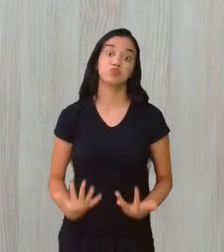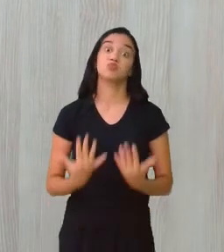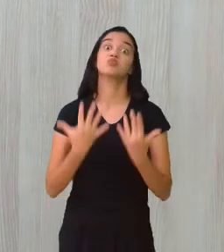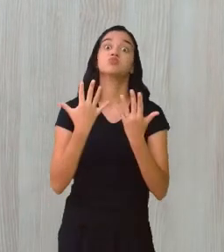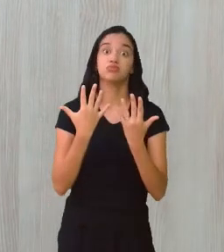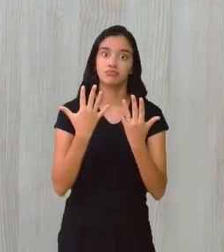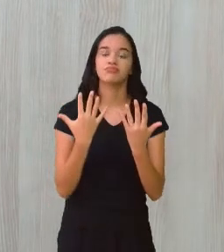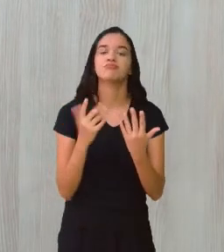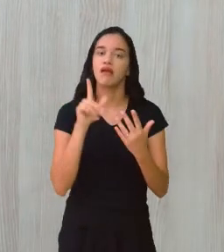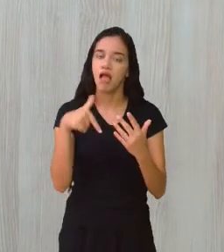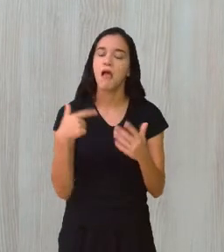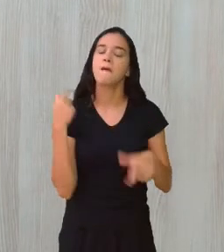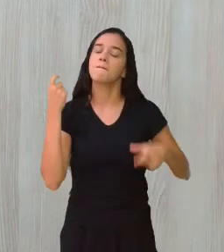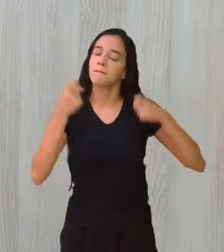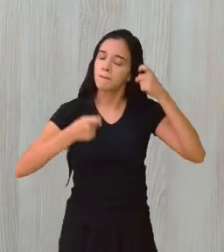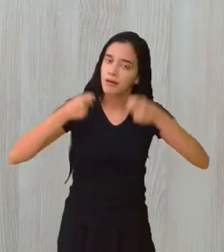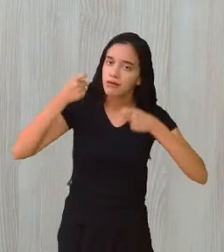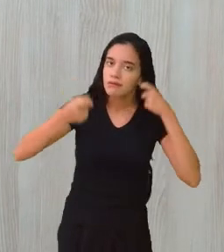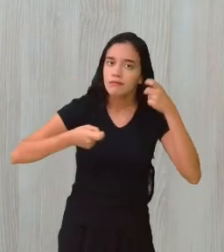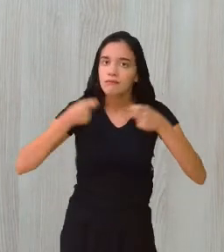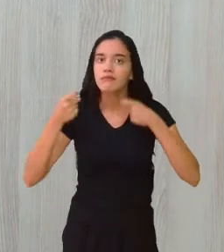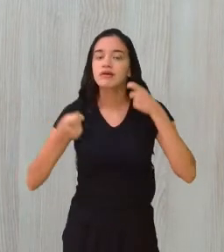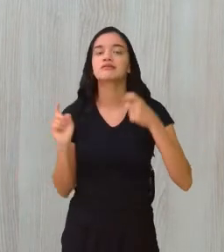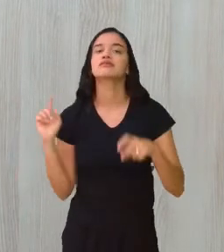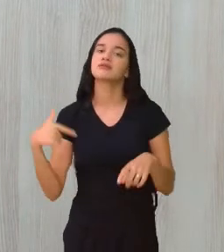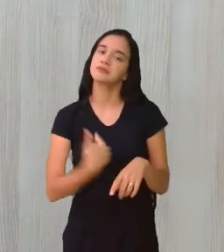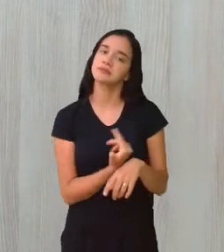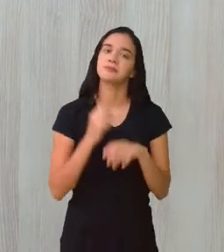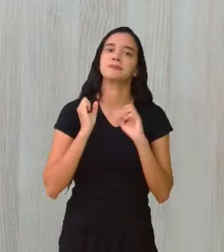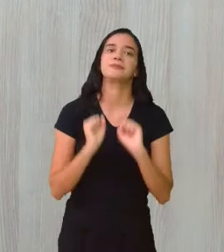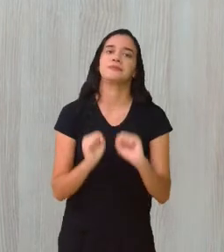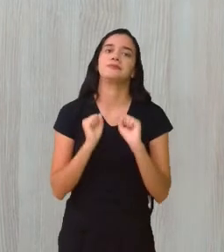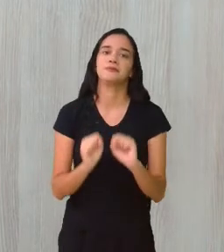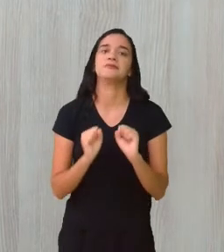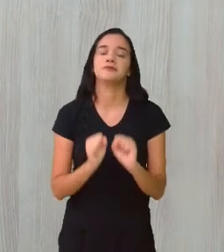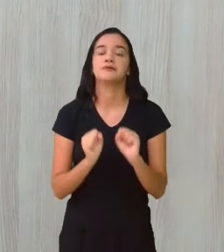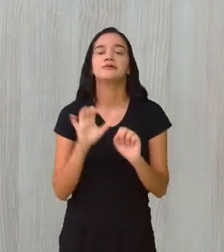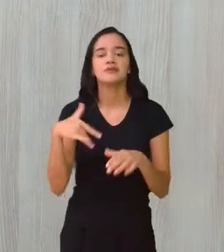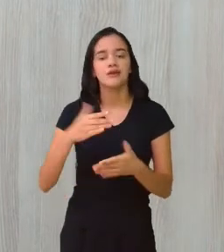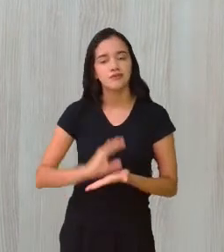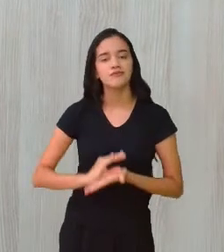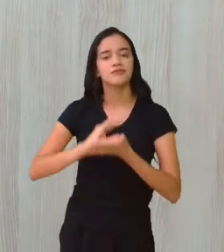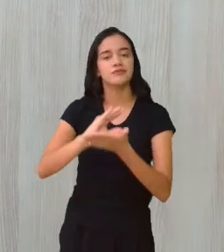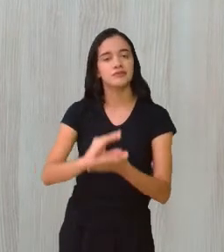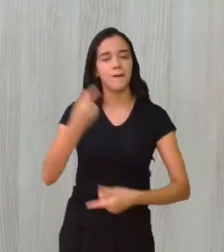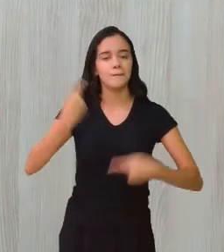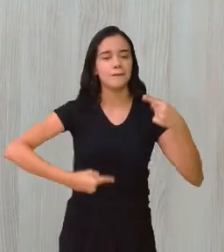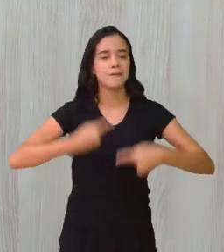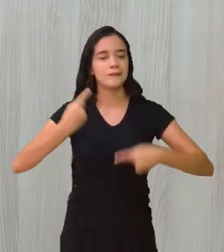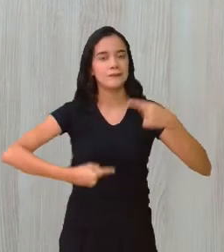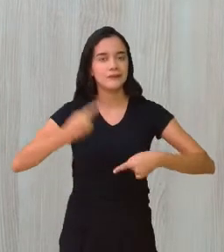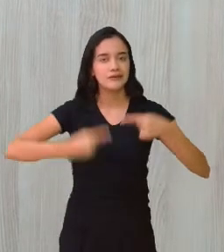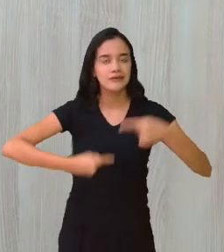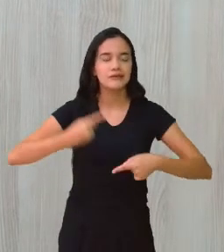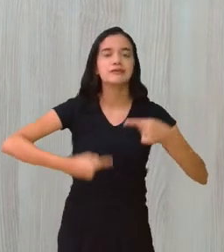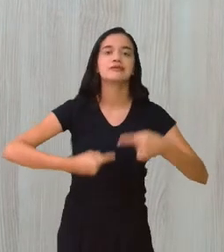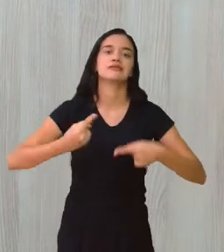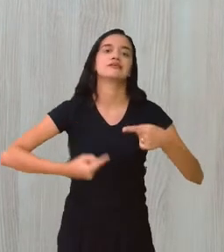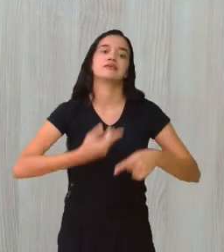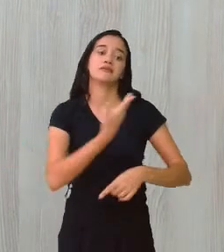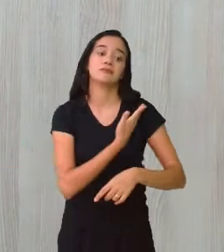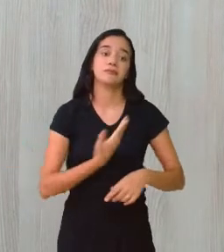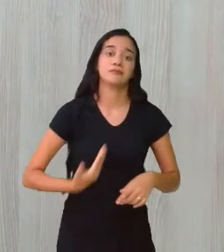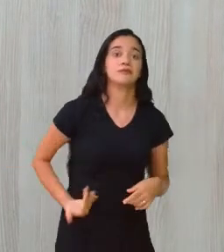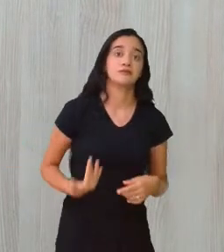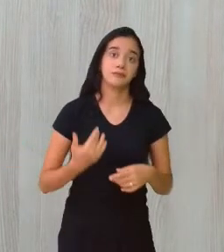uma questão bem preocupante e que a gente pode, né, trazendo investimento, políticas públicas, políticas urbanas, para que